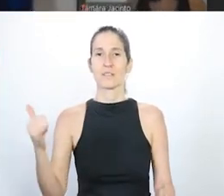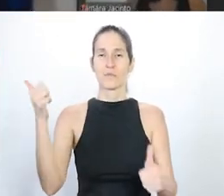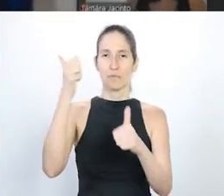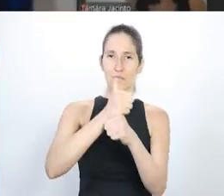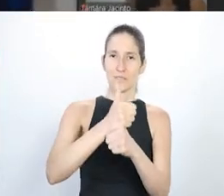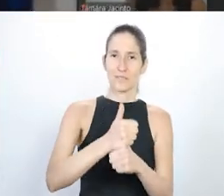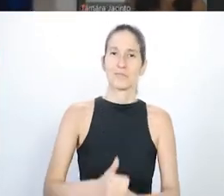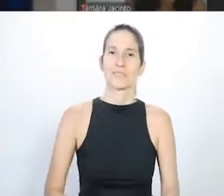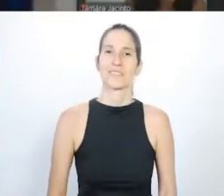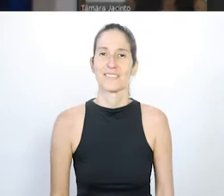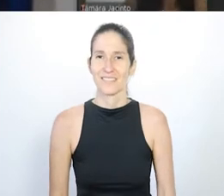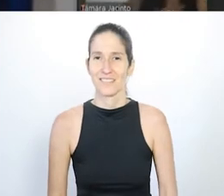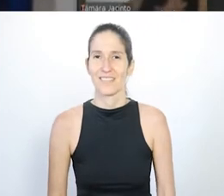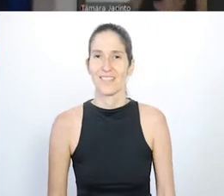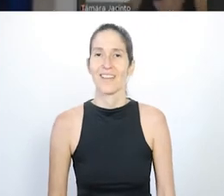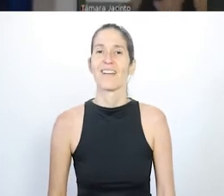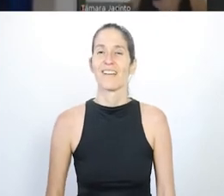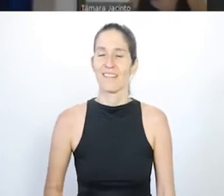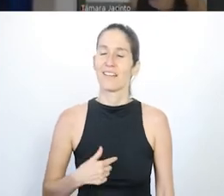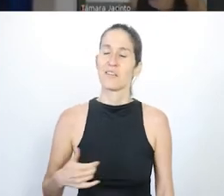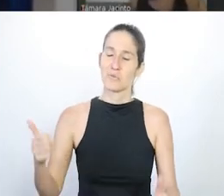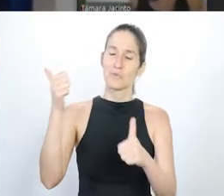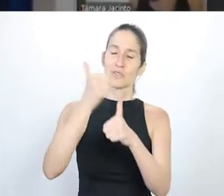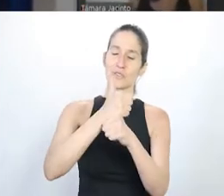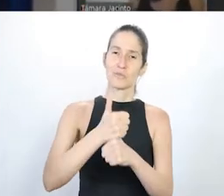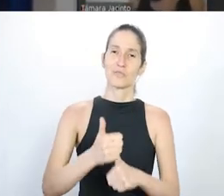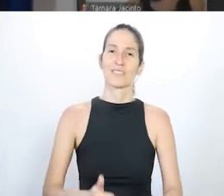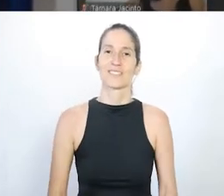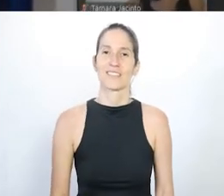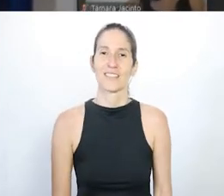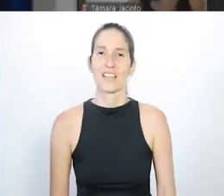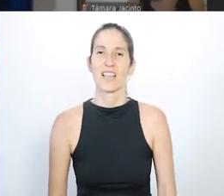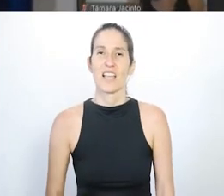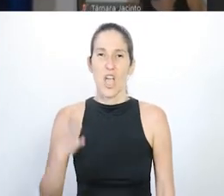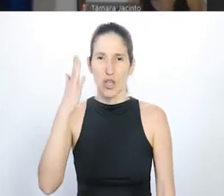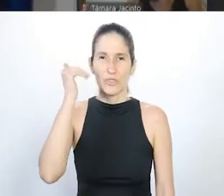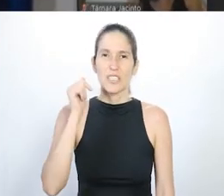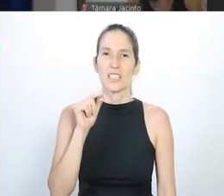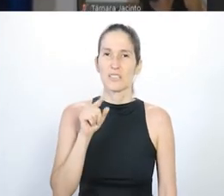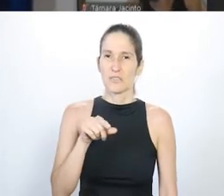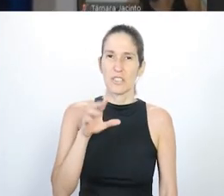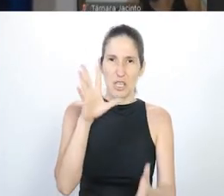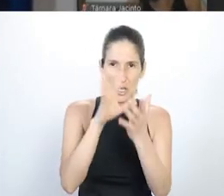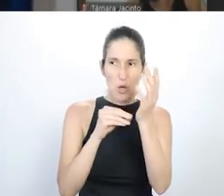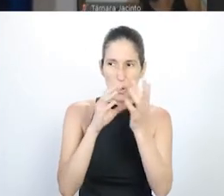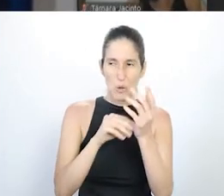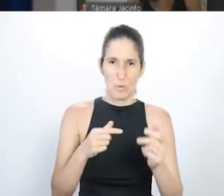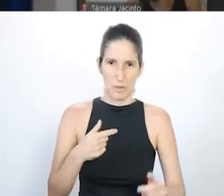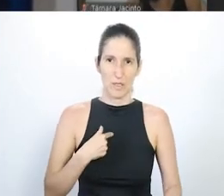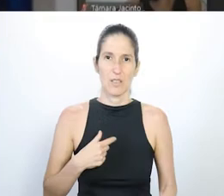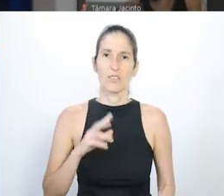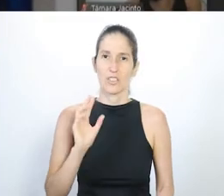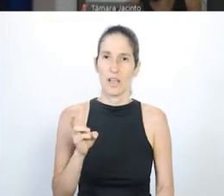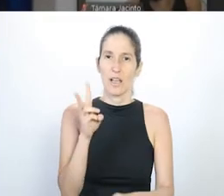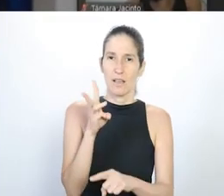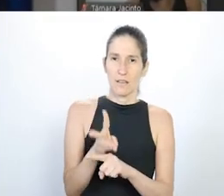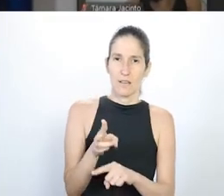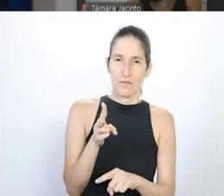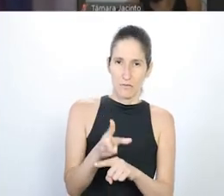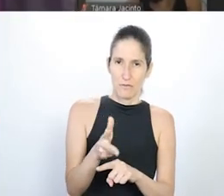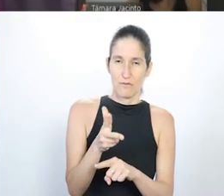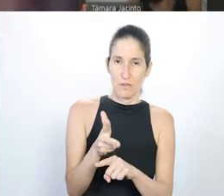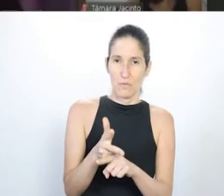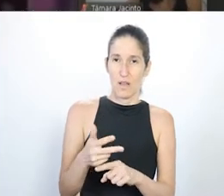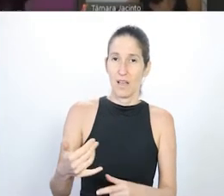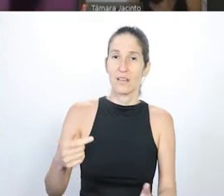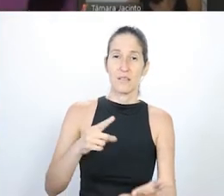sei que você fica me imitando aí quando ninguém tá vendo, mas já filmaram e mostraram para mim, viu? E a gente vai conversar, vou puxar suas orelhas de perto. Um beijo